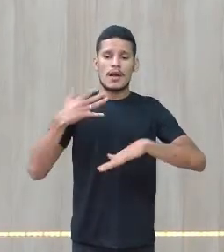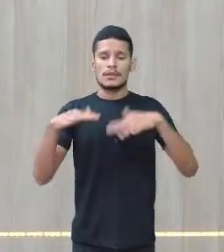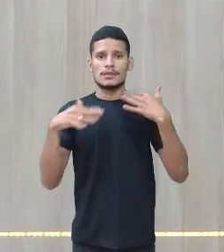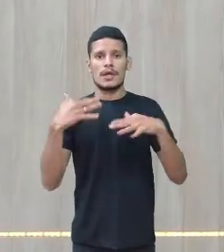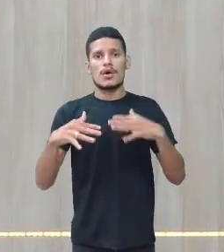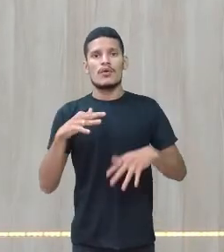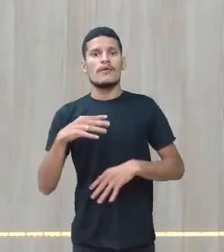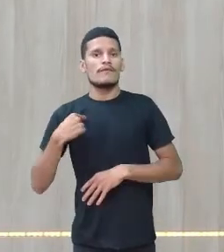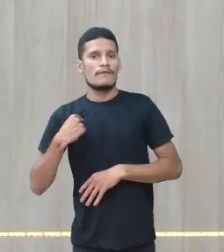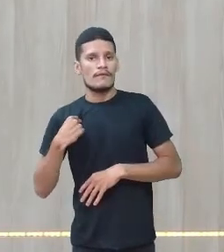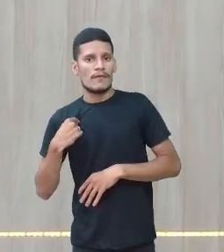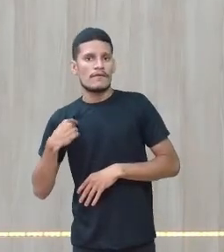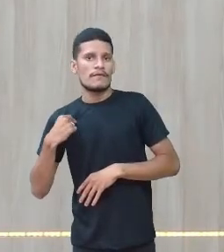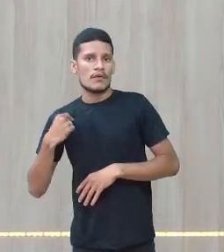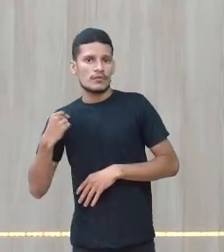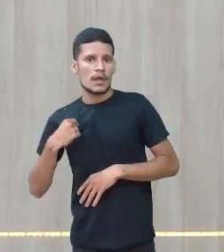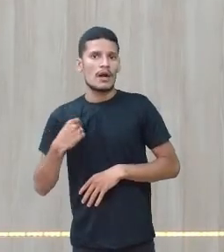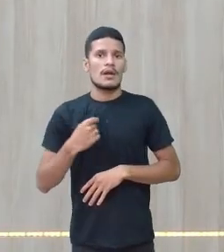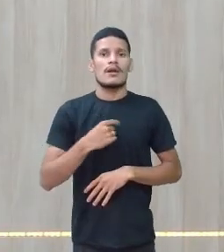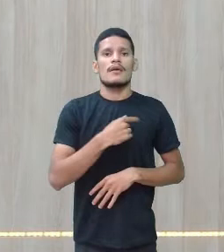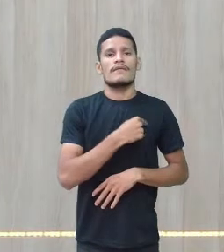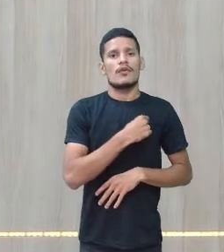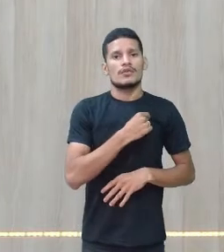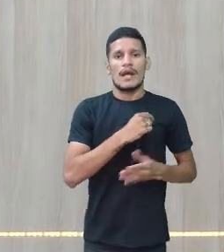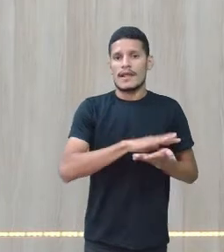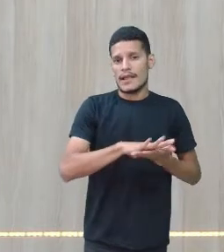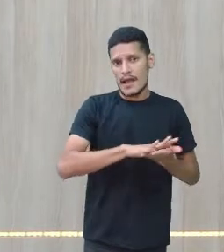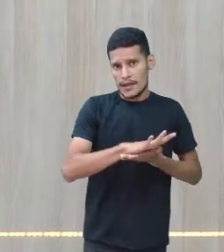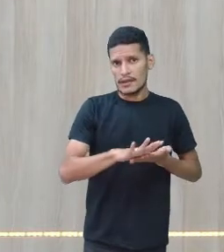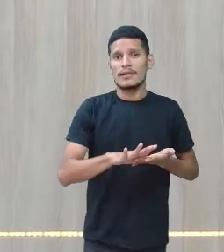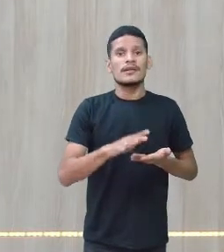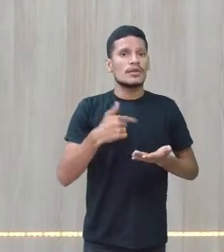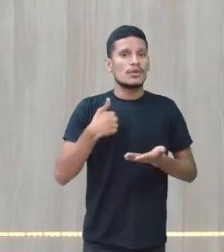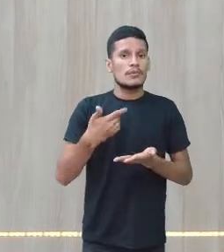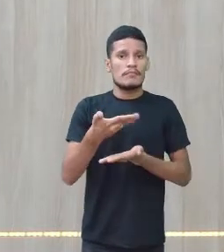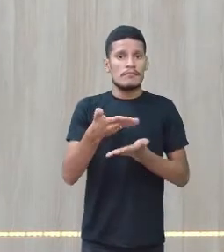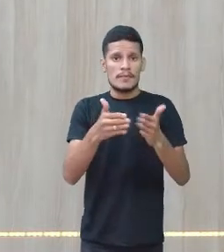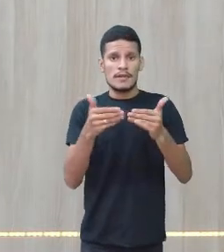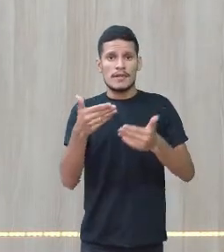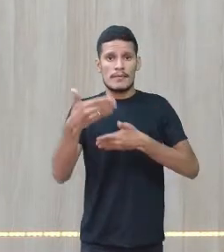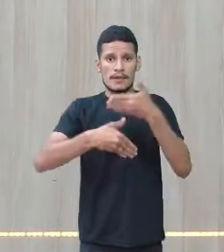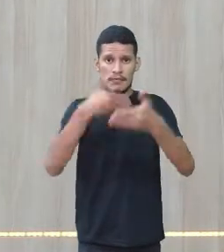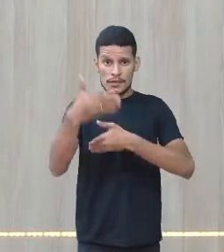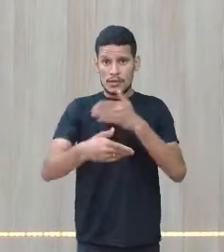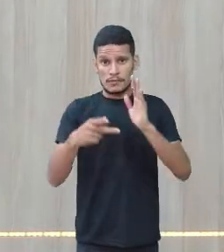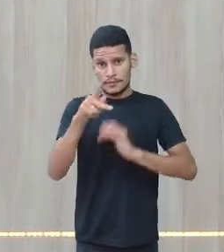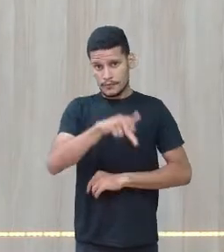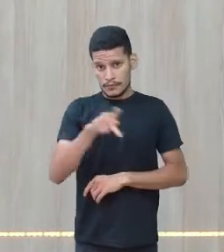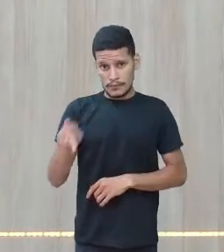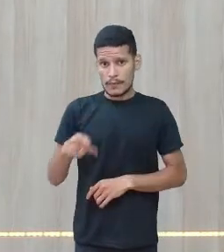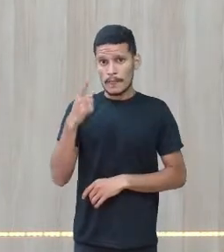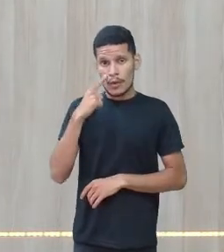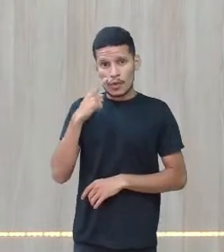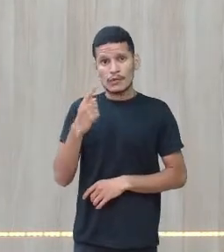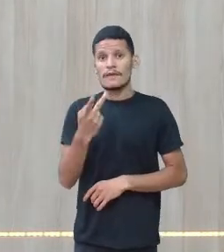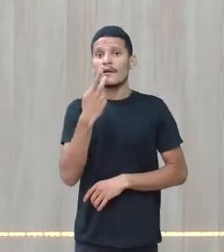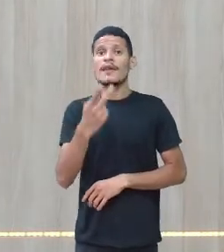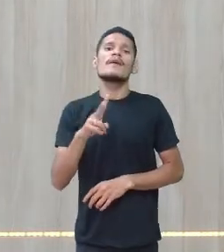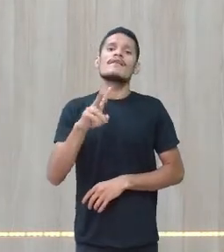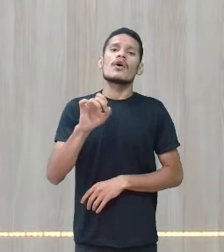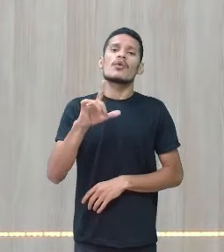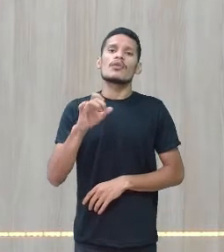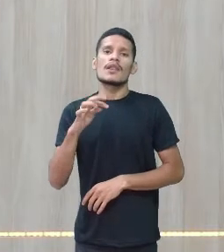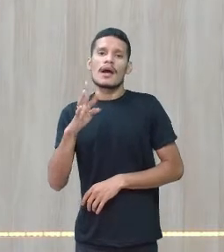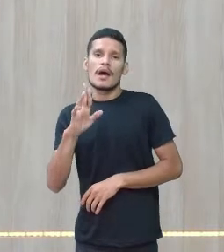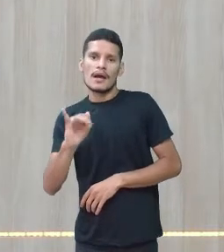voluntárias e involuntárias, eu vou pedir a participação da professora Cláudia, e quem quiser coloca aí, Coloca aí, Cláudia, voluntária, aí